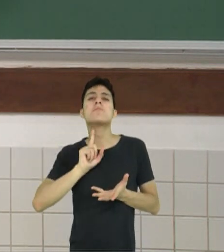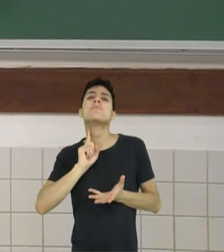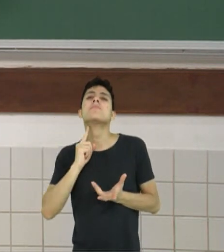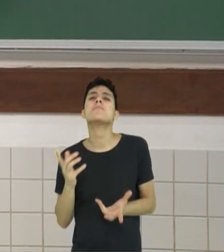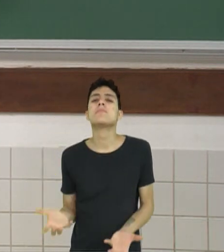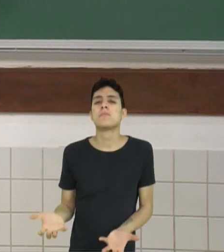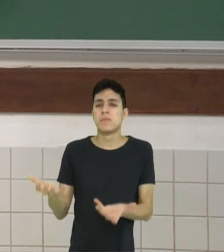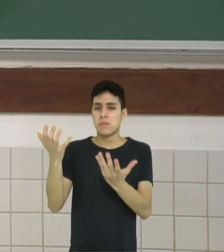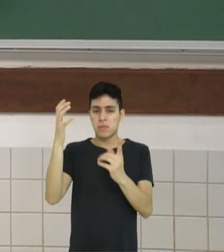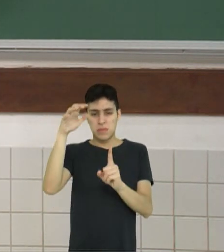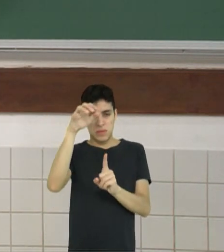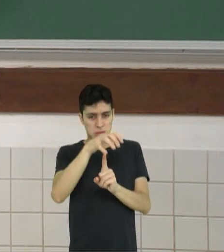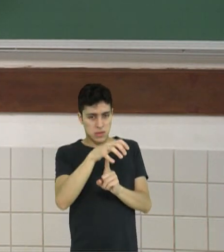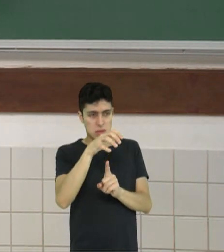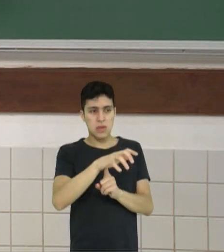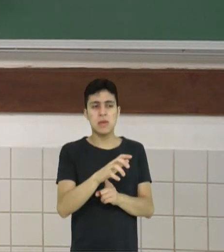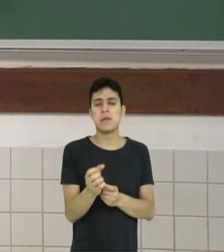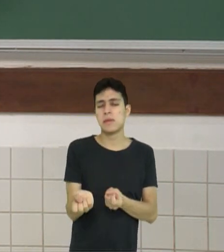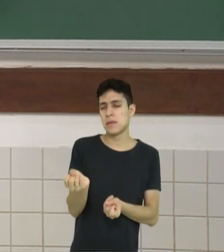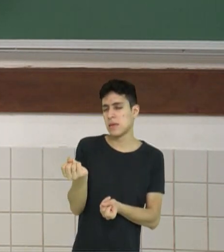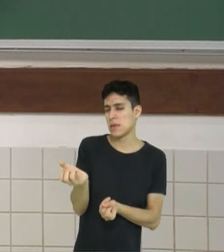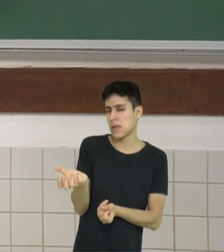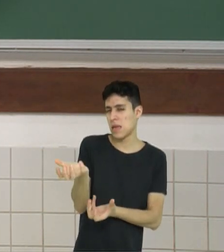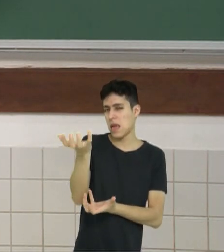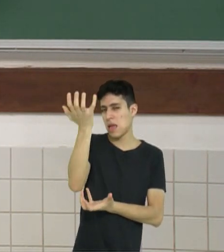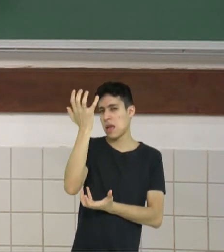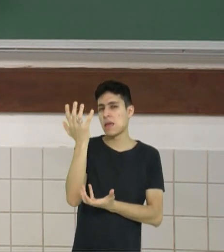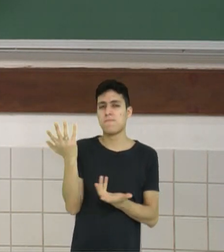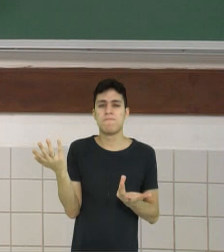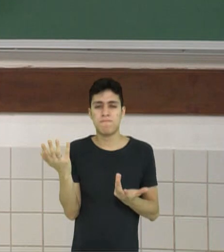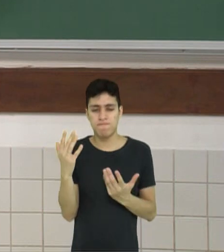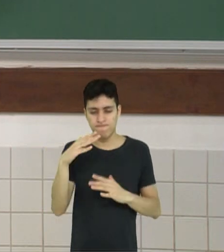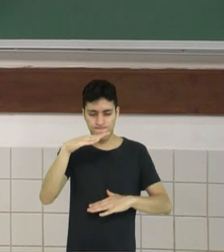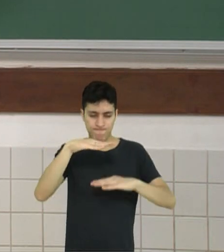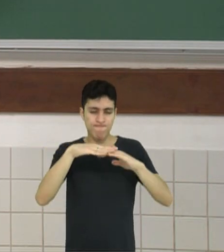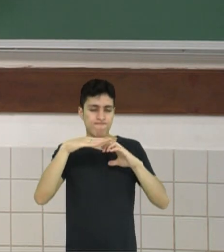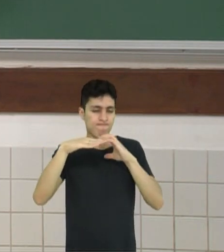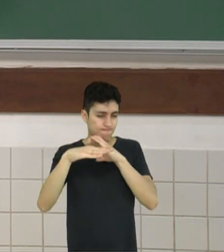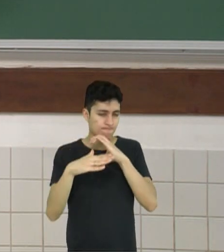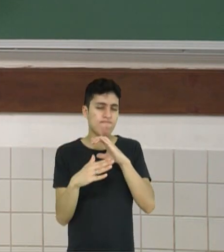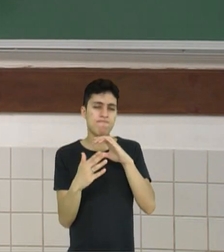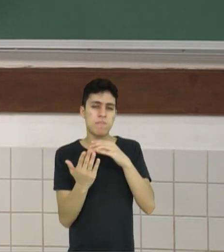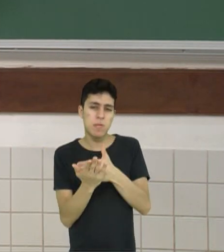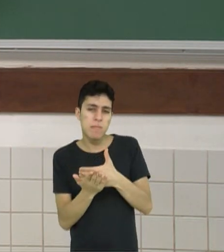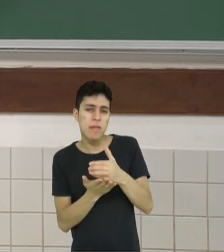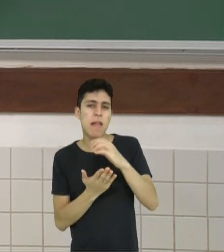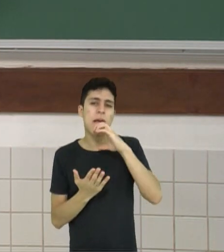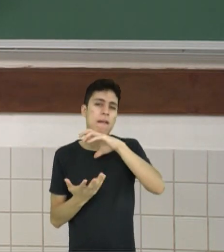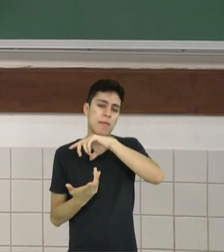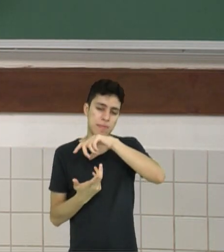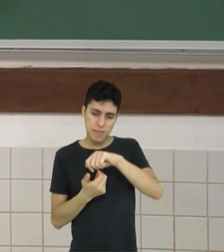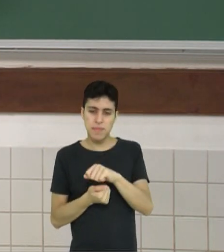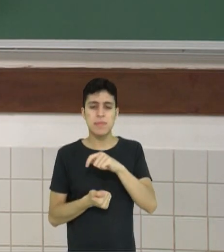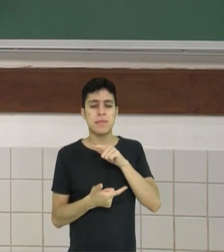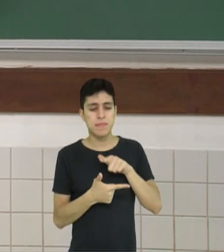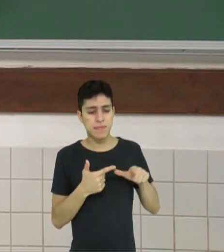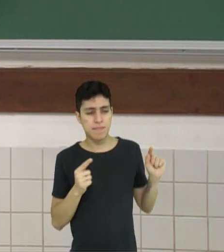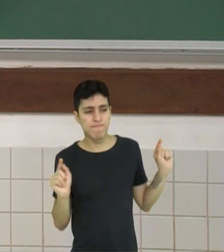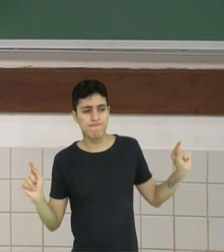a emissão de gases poluentes, de efeito estufa, que causa o aquecimento global e vem trazendo problemas aí para a